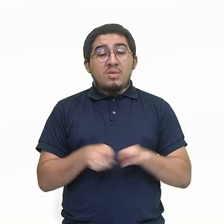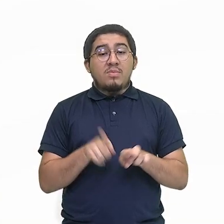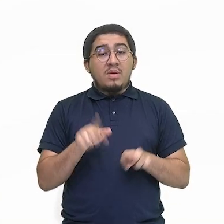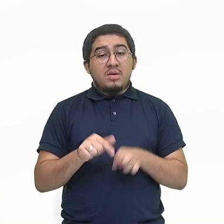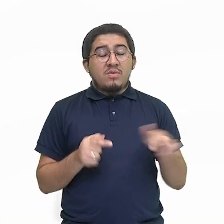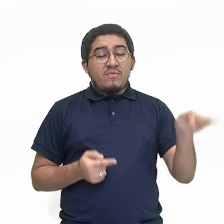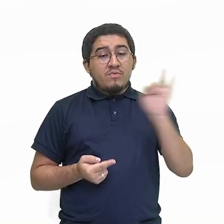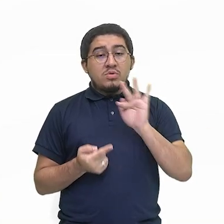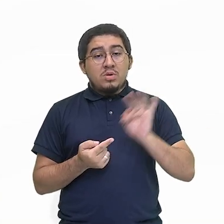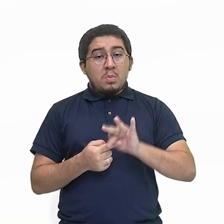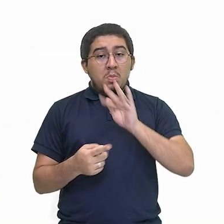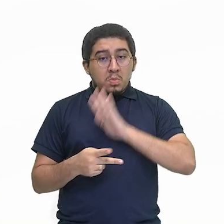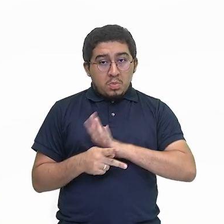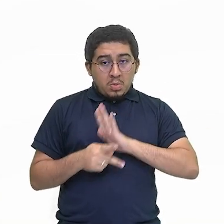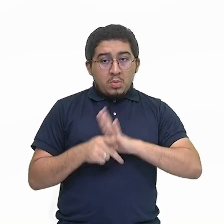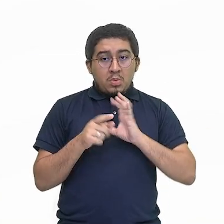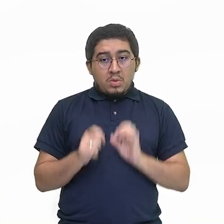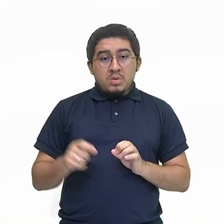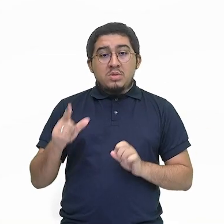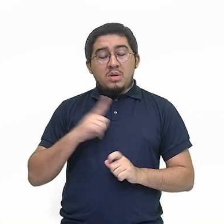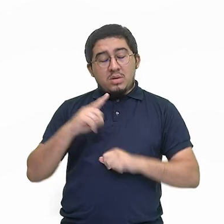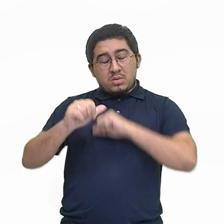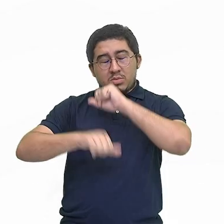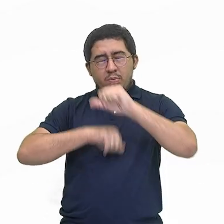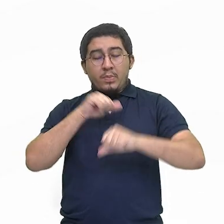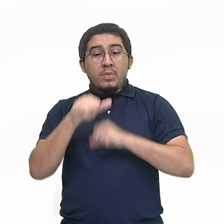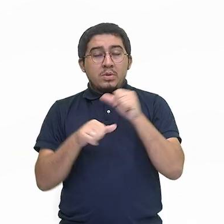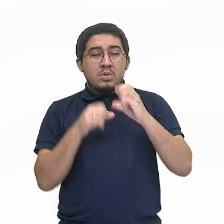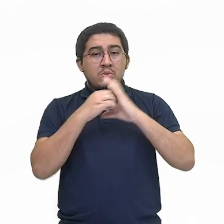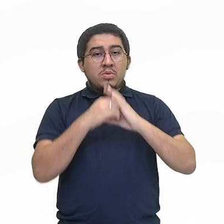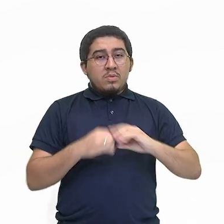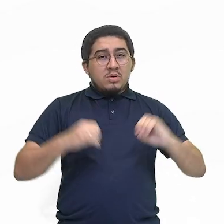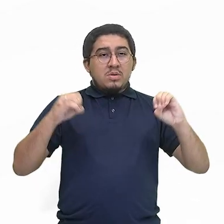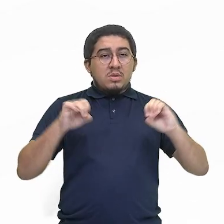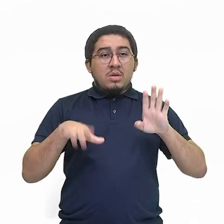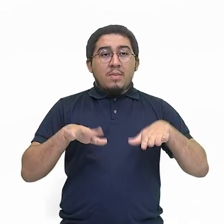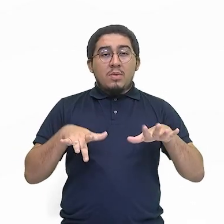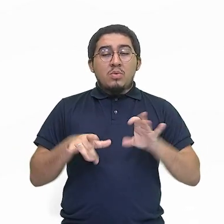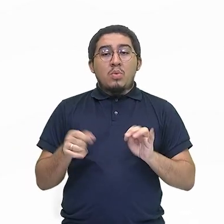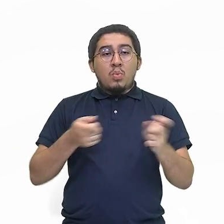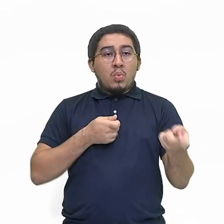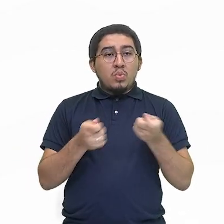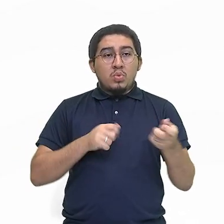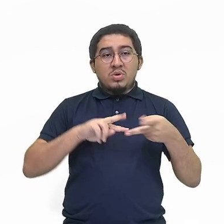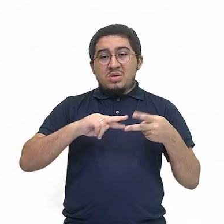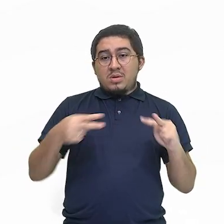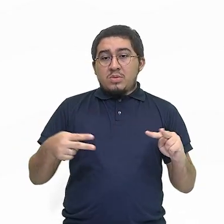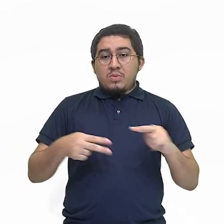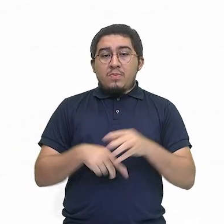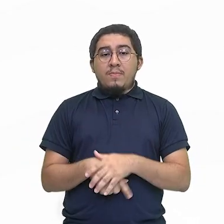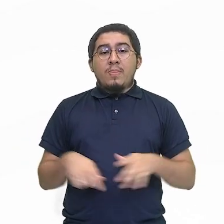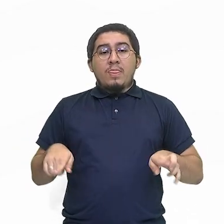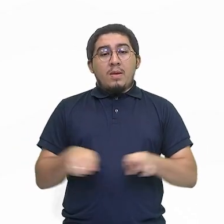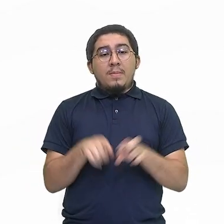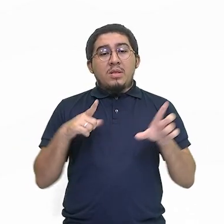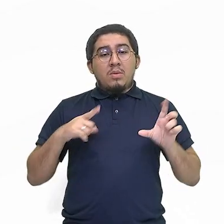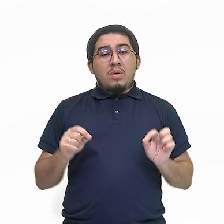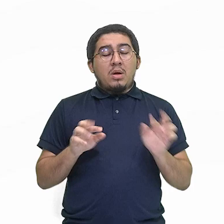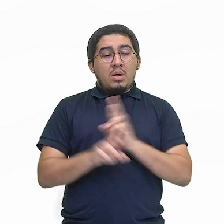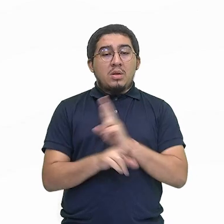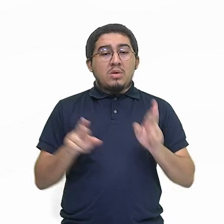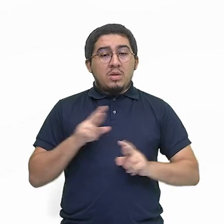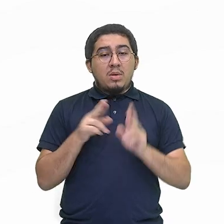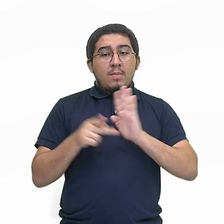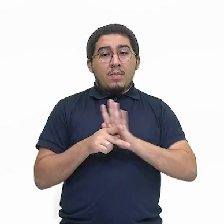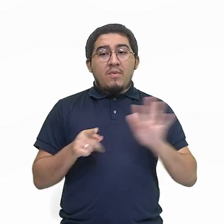que sofre, a célula, ela sofre diferenciação celular de acordo com o controle genético e possui forma relacionada